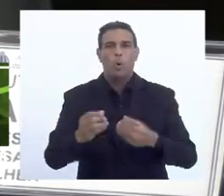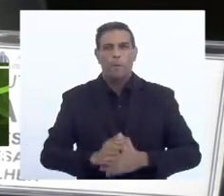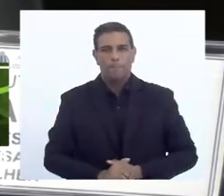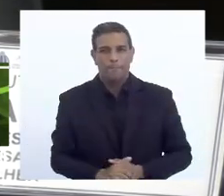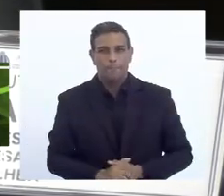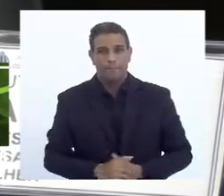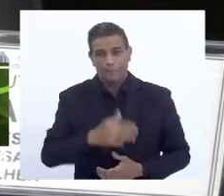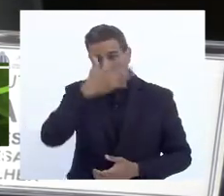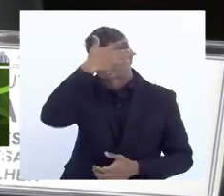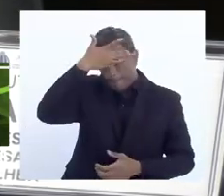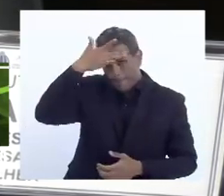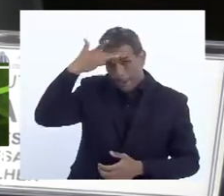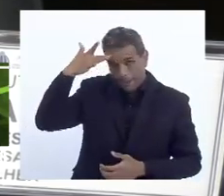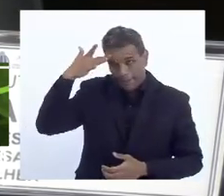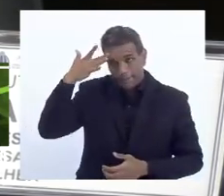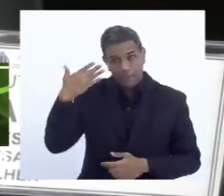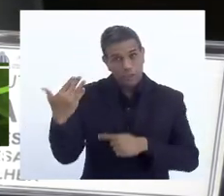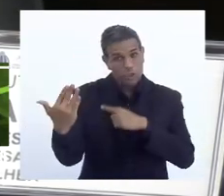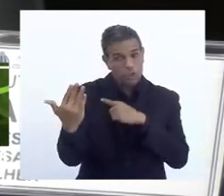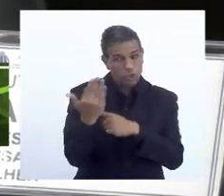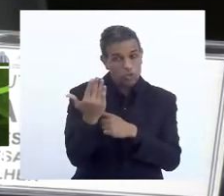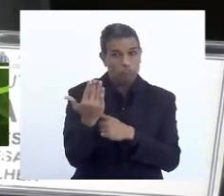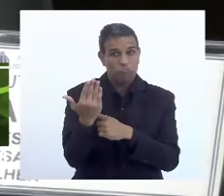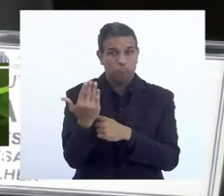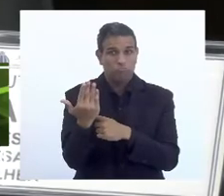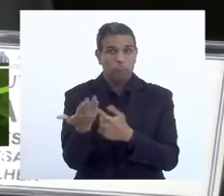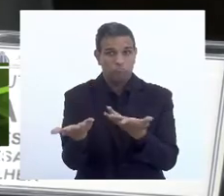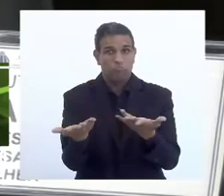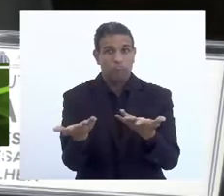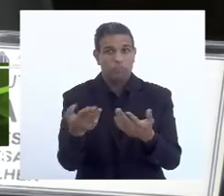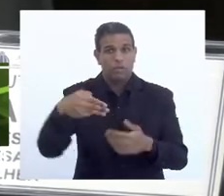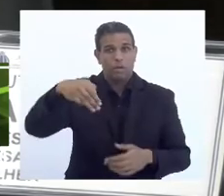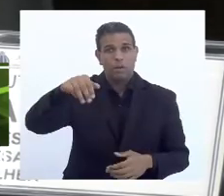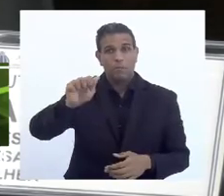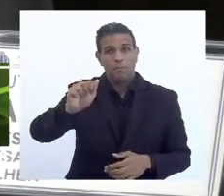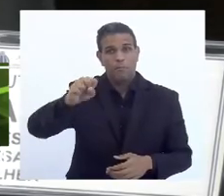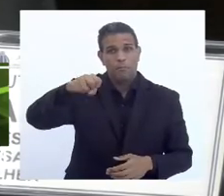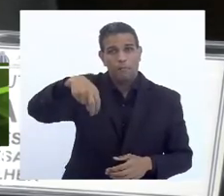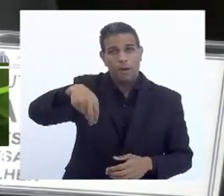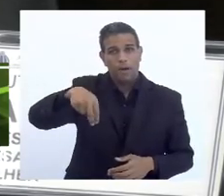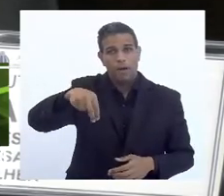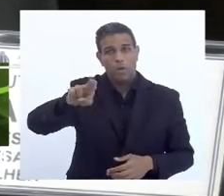uma pessoa também que não poderia nos ajudar muito nesse sentido é Manuela Dávila.